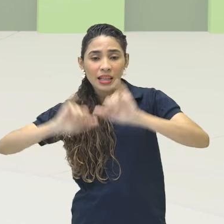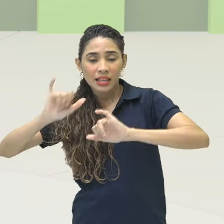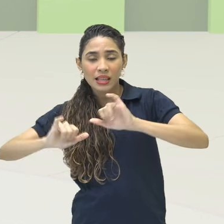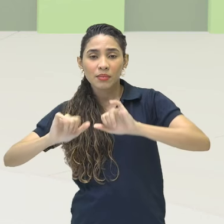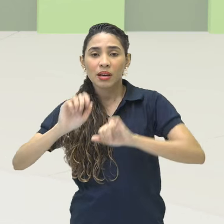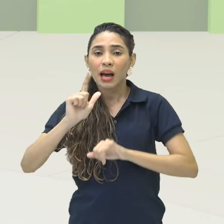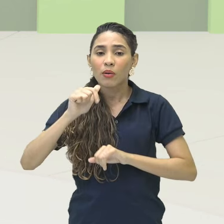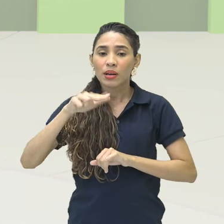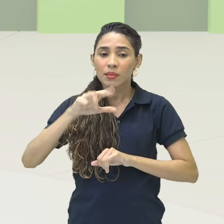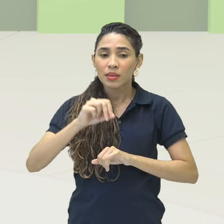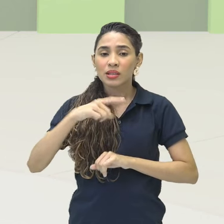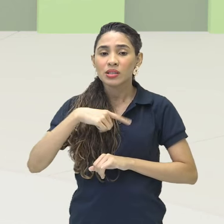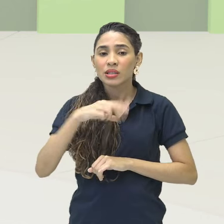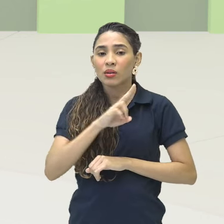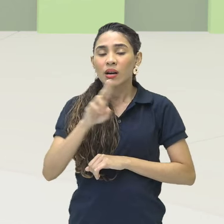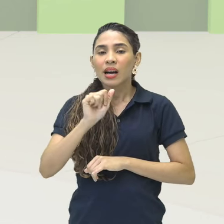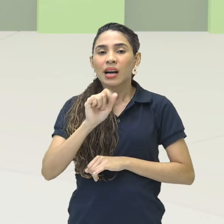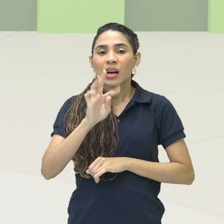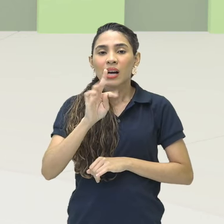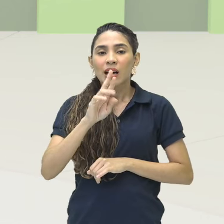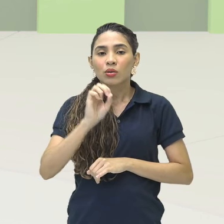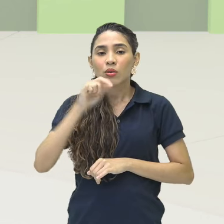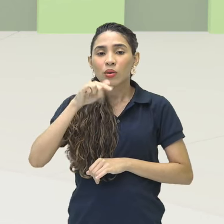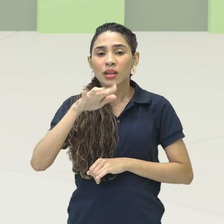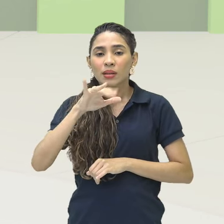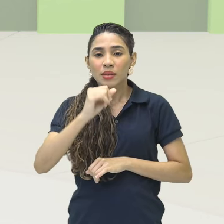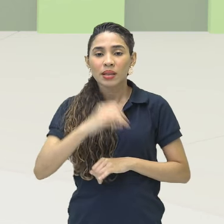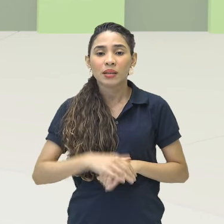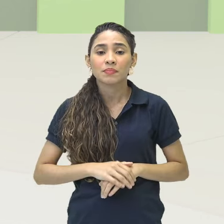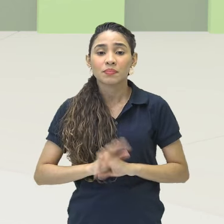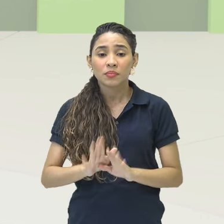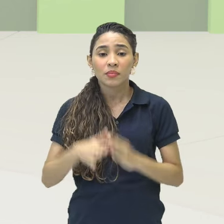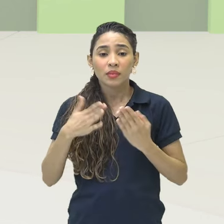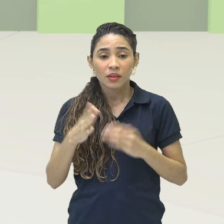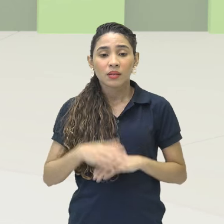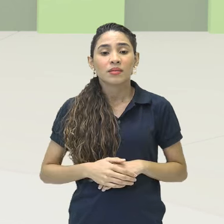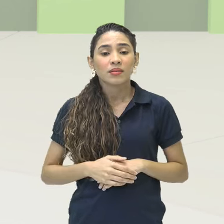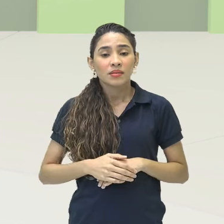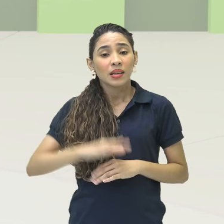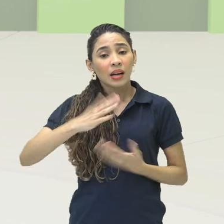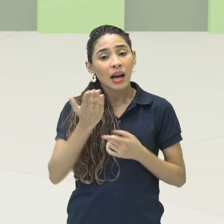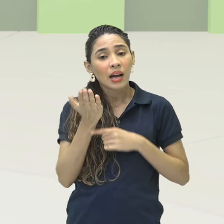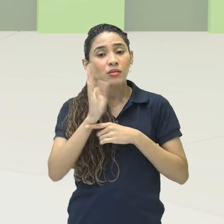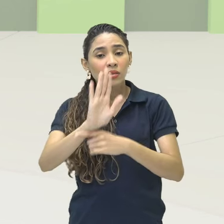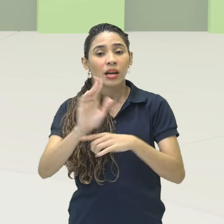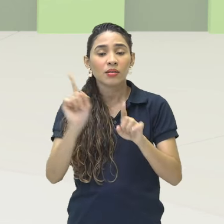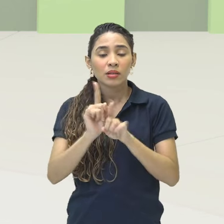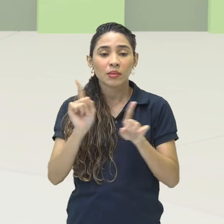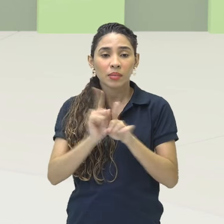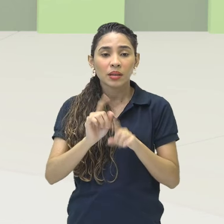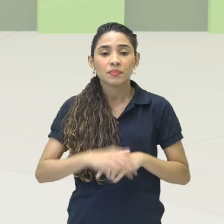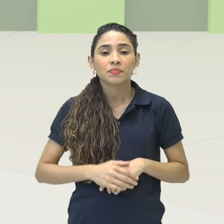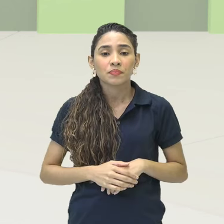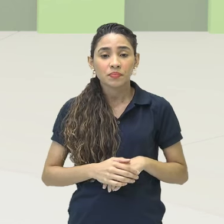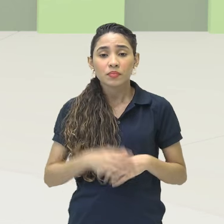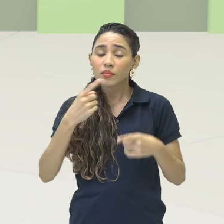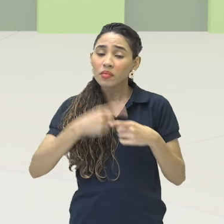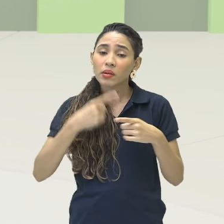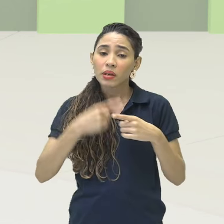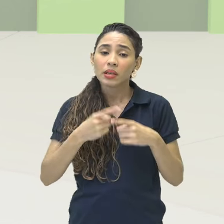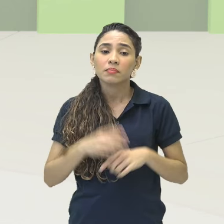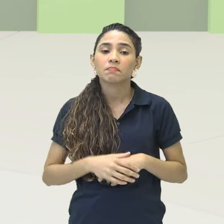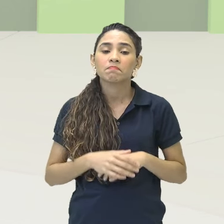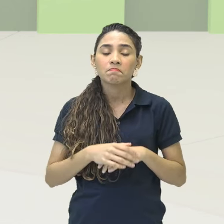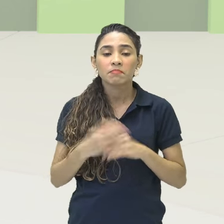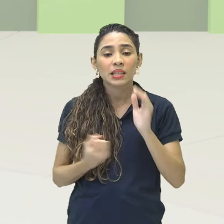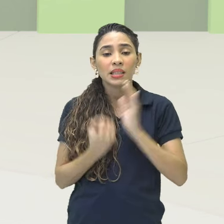alquimia, era chamada de iatroquímica. E aí esses médicos ajudaram também, alguns médicos da época, porque eles foram